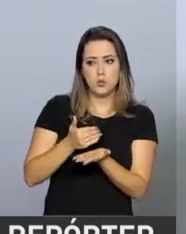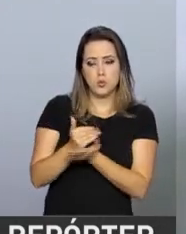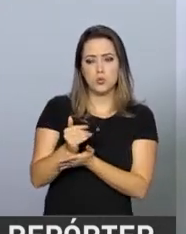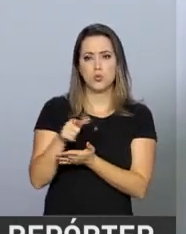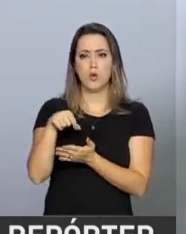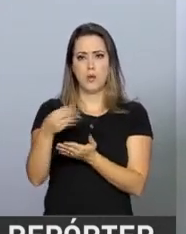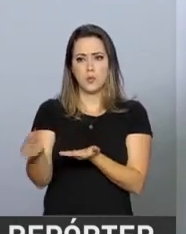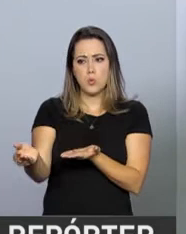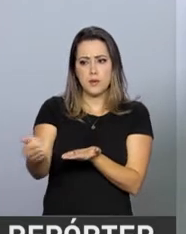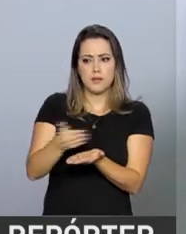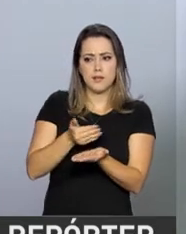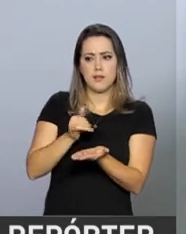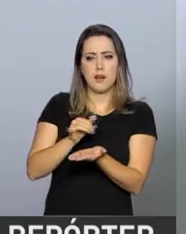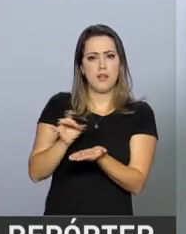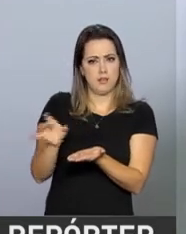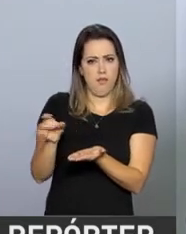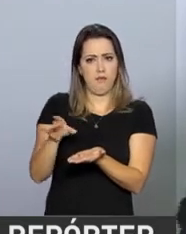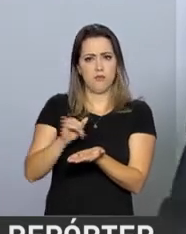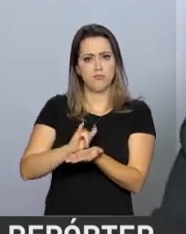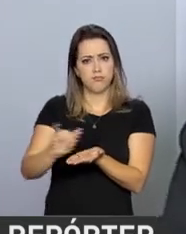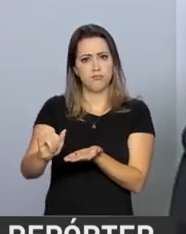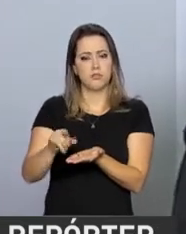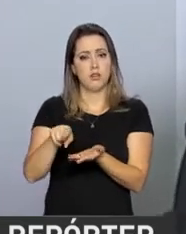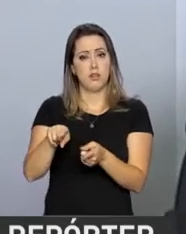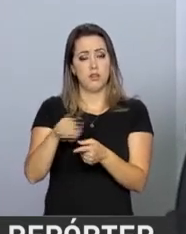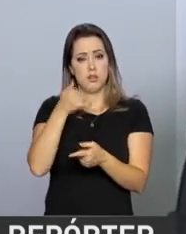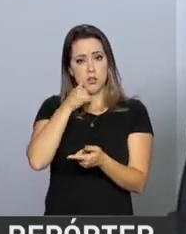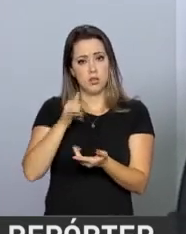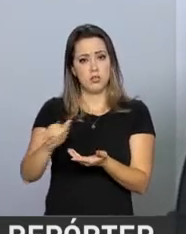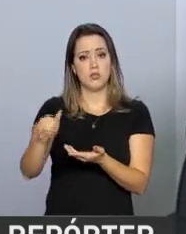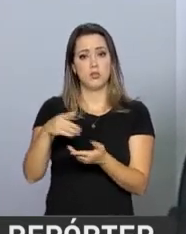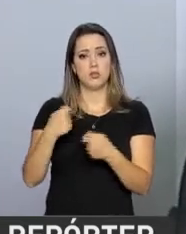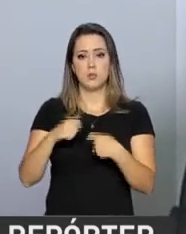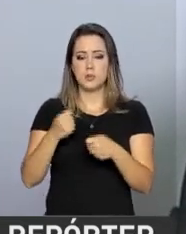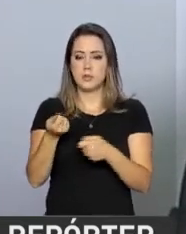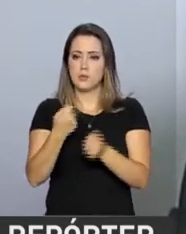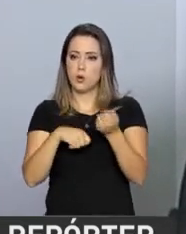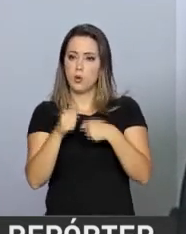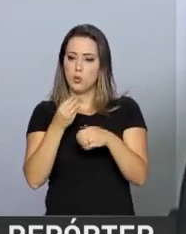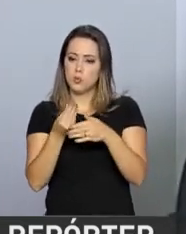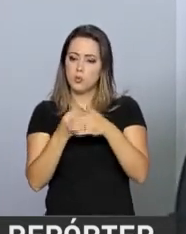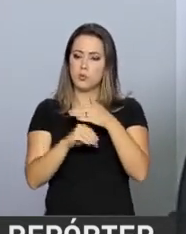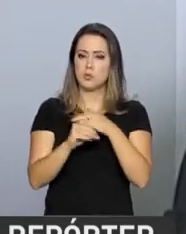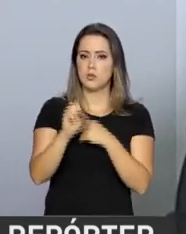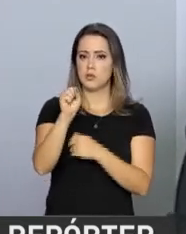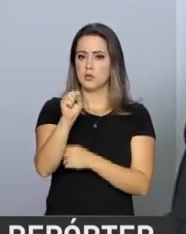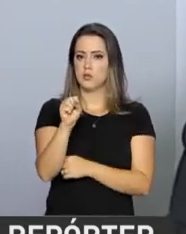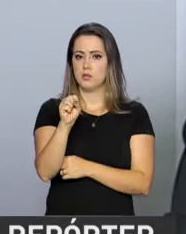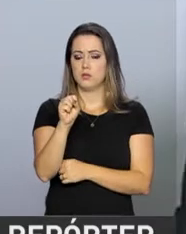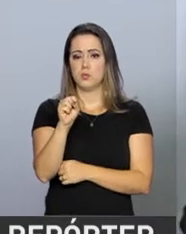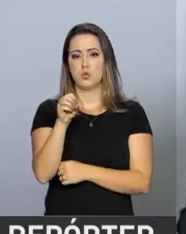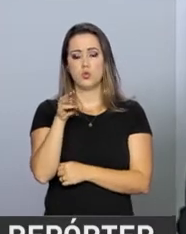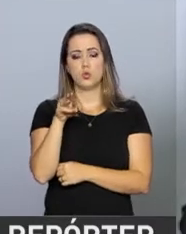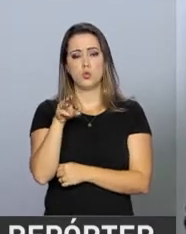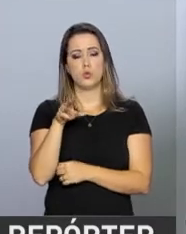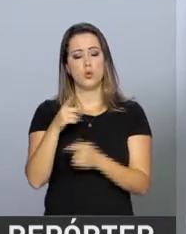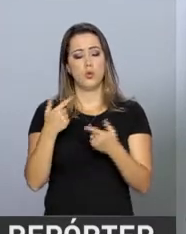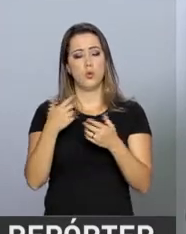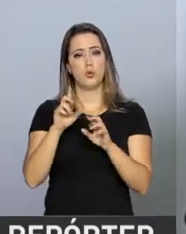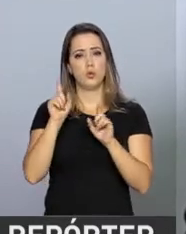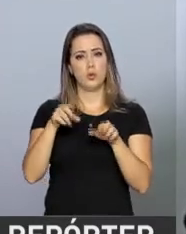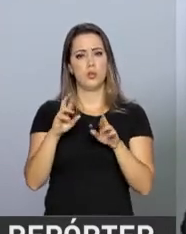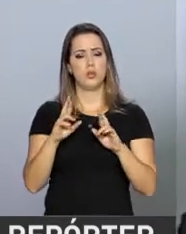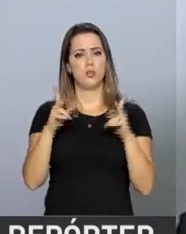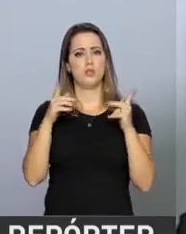mantendo essa receita na projeção, eu faço uma reserva de contingência de 8, que é a diferença de